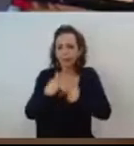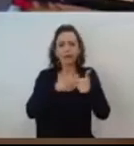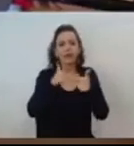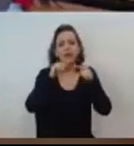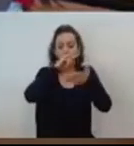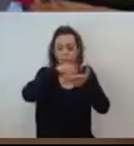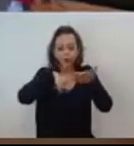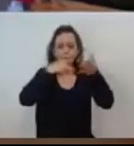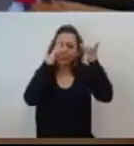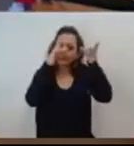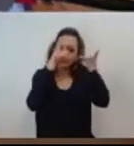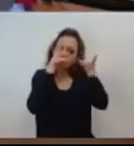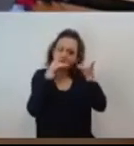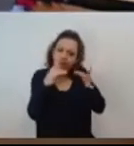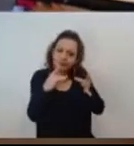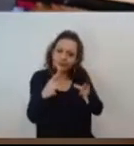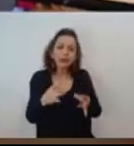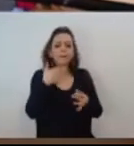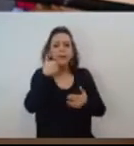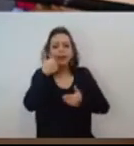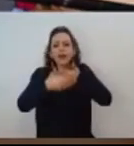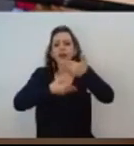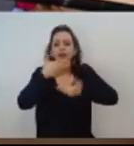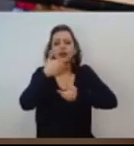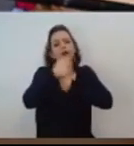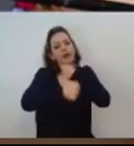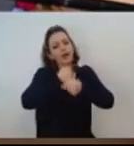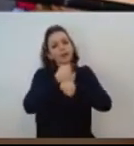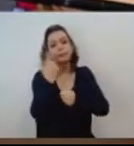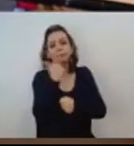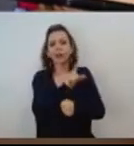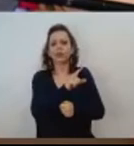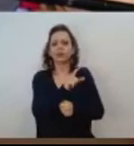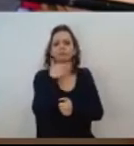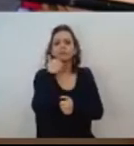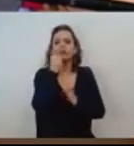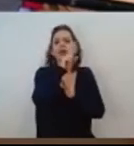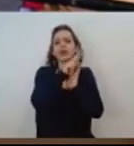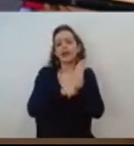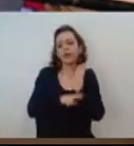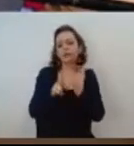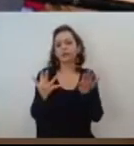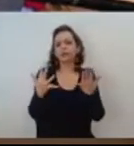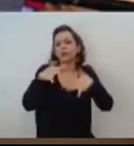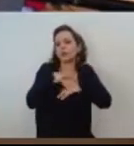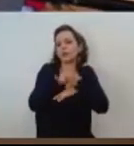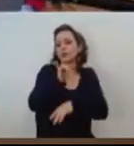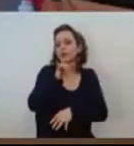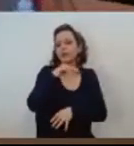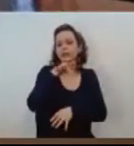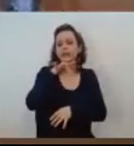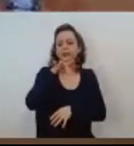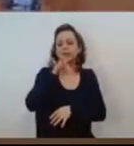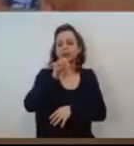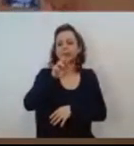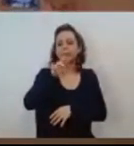gente poder evoluir um relato integrado e eu acho que a participação de vocês né com conhecimento de como melhorar essa transparência